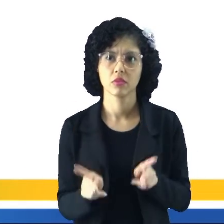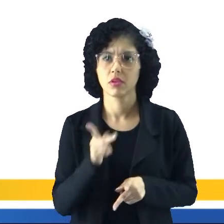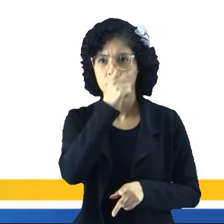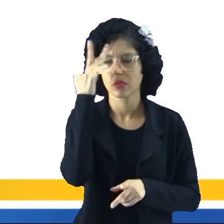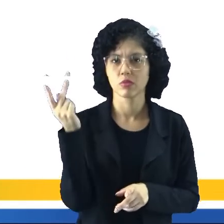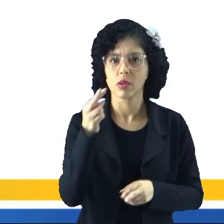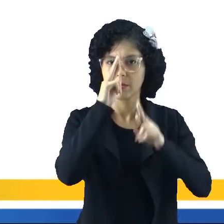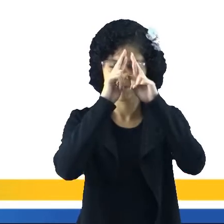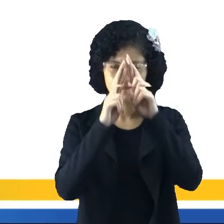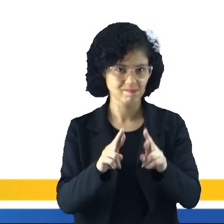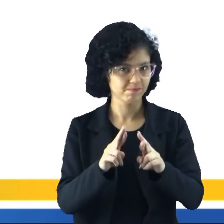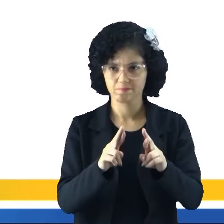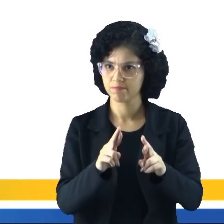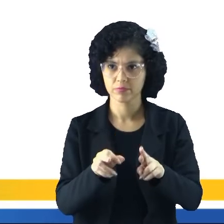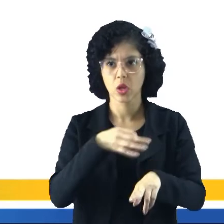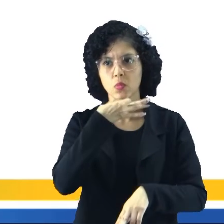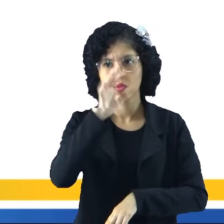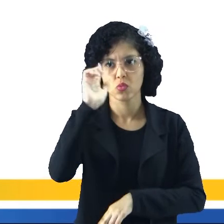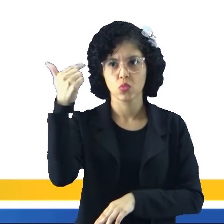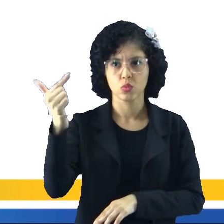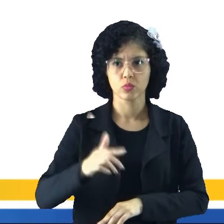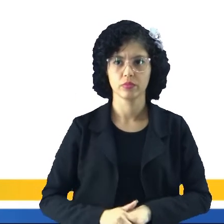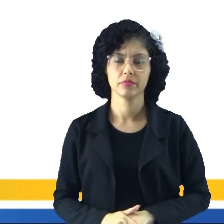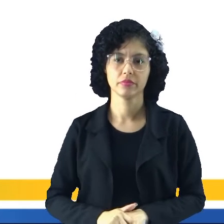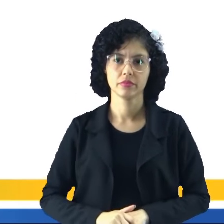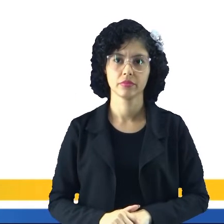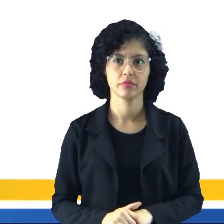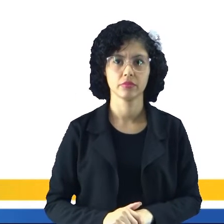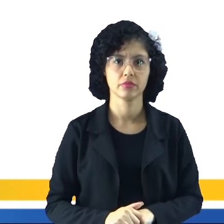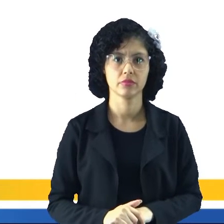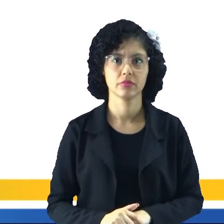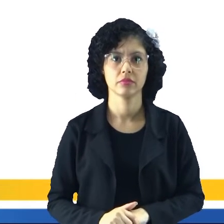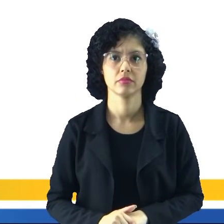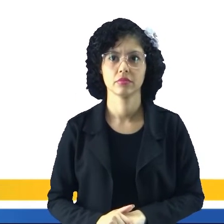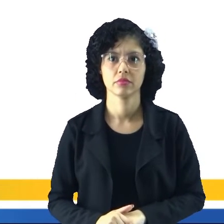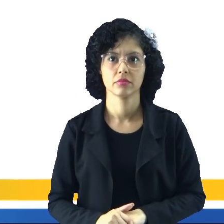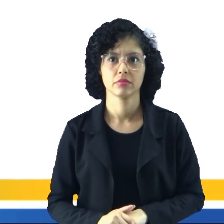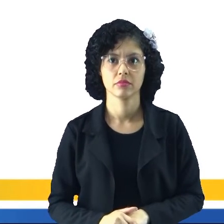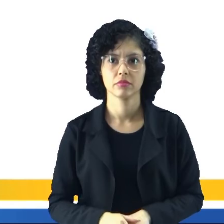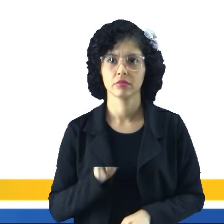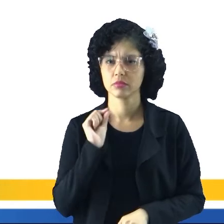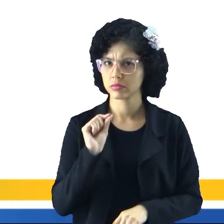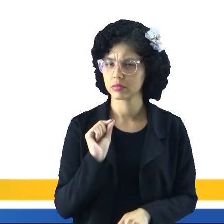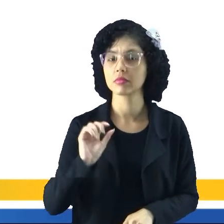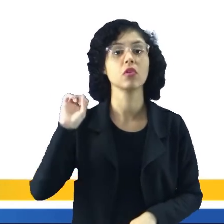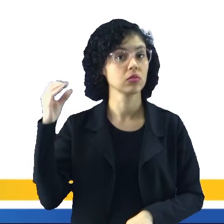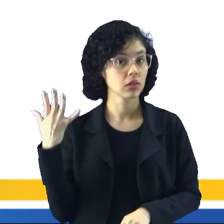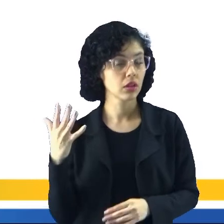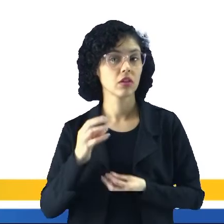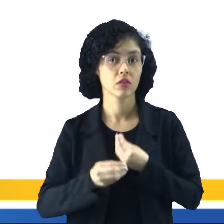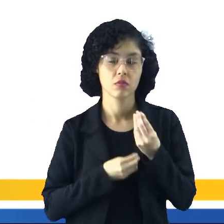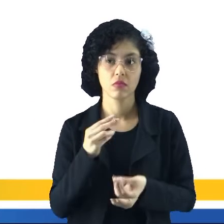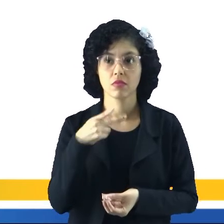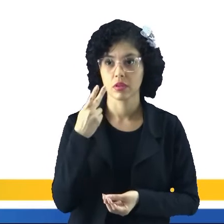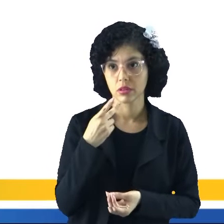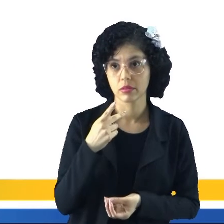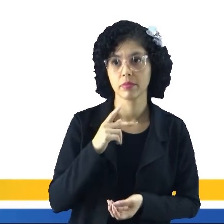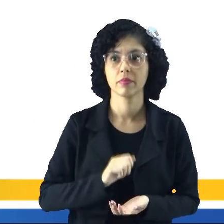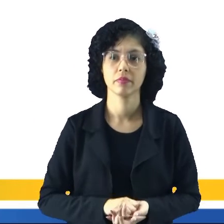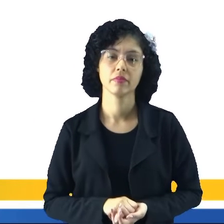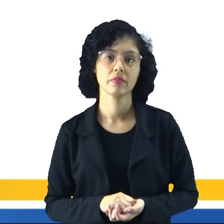que não respeitam a opinião dos outros. Aí, acontece isso na charge? Acontece, como eu sempre falei,